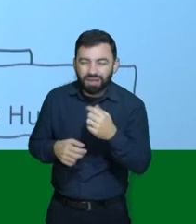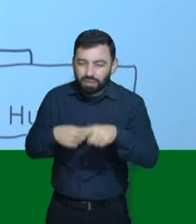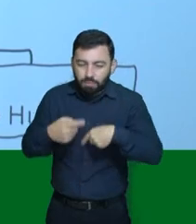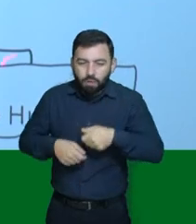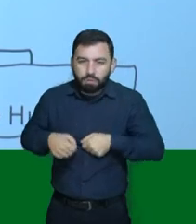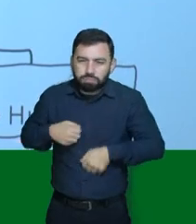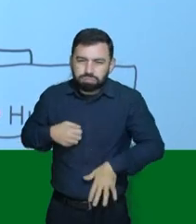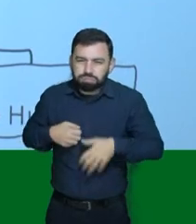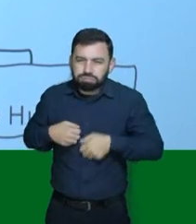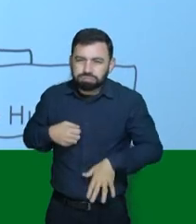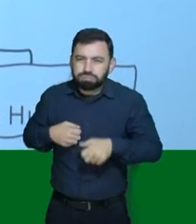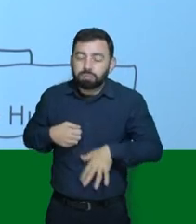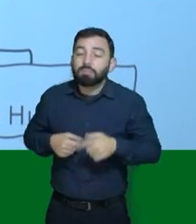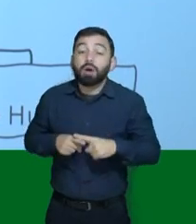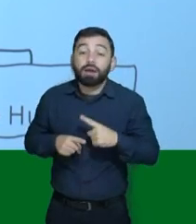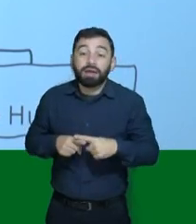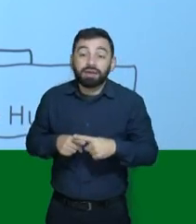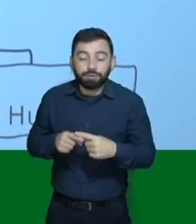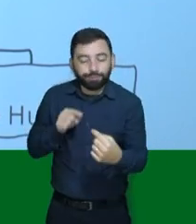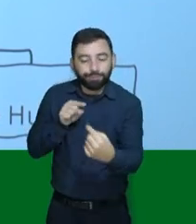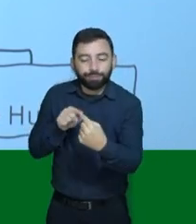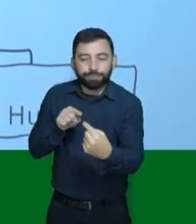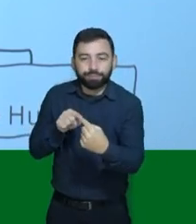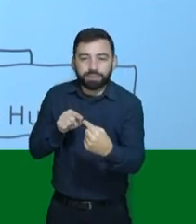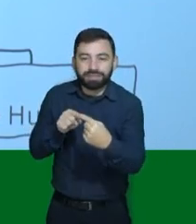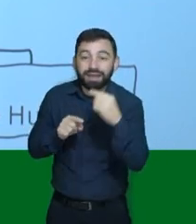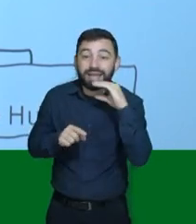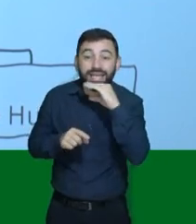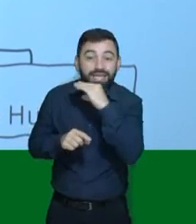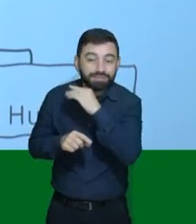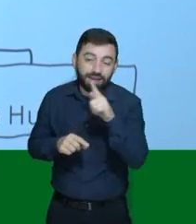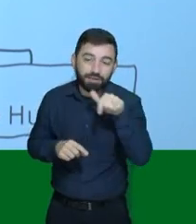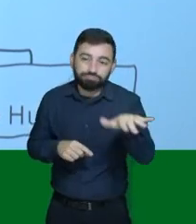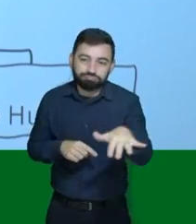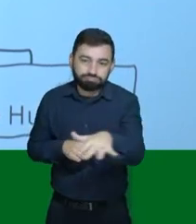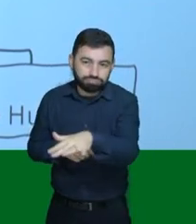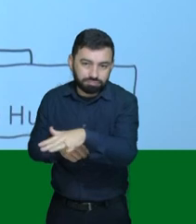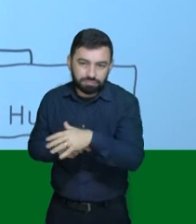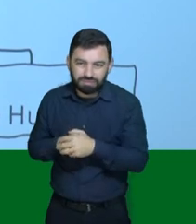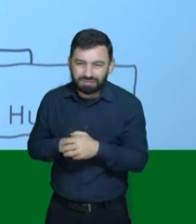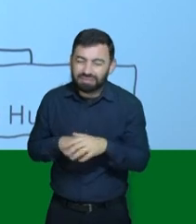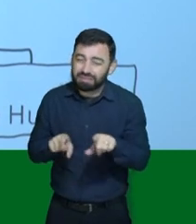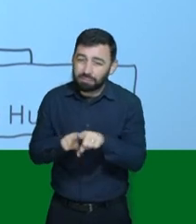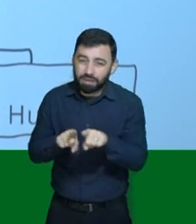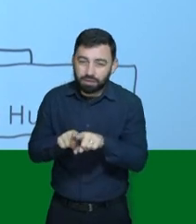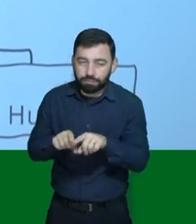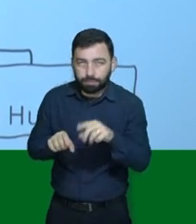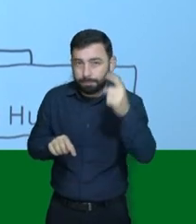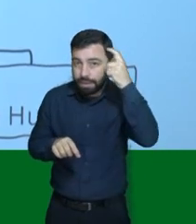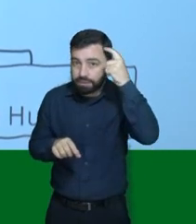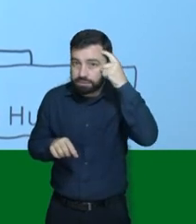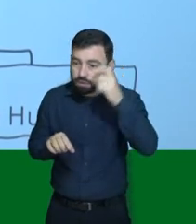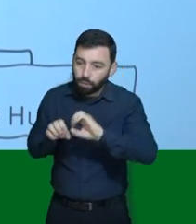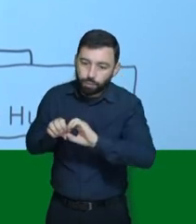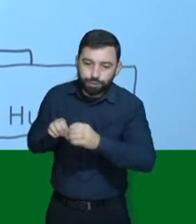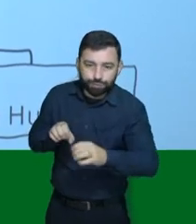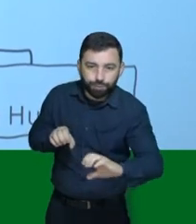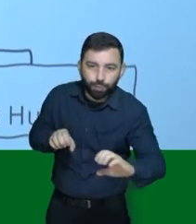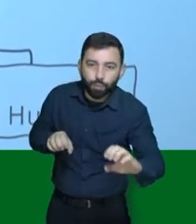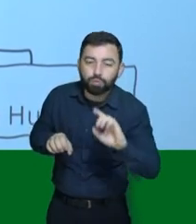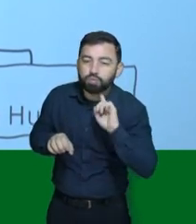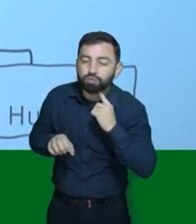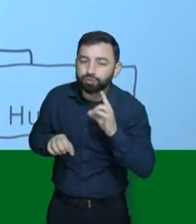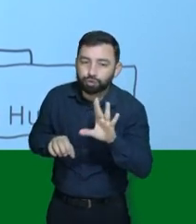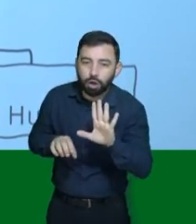e geralmente é associado então a esse aumento de temperatura, não só de esgoto na época de verão, nas